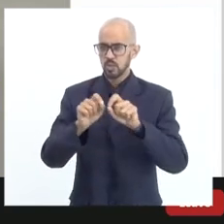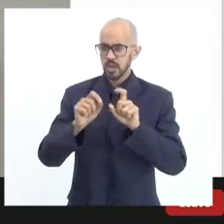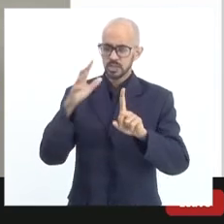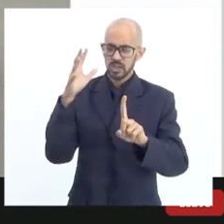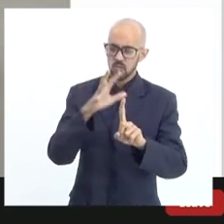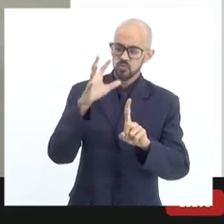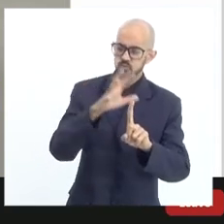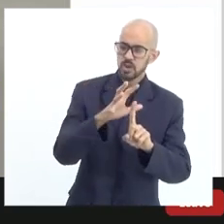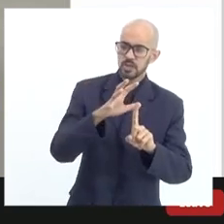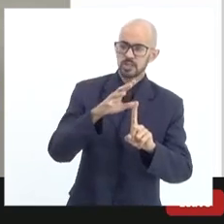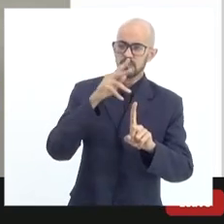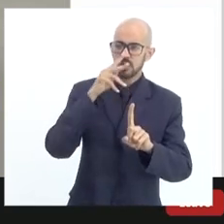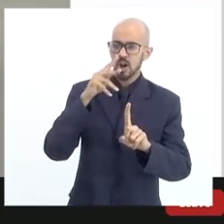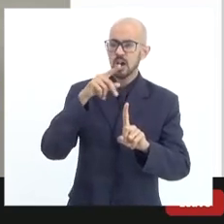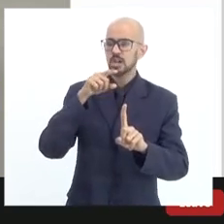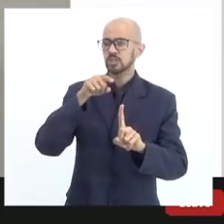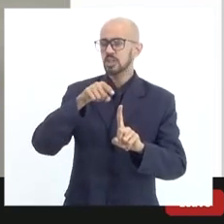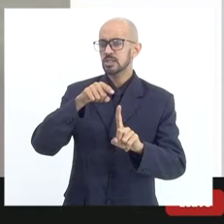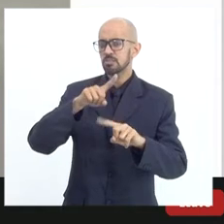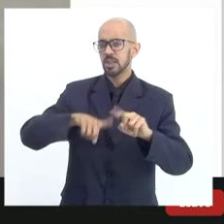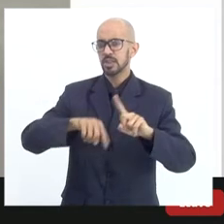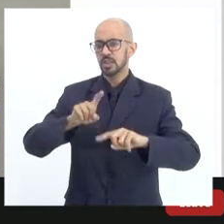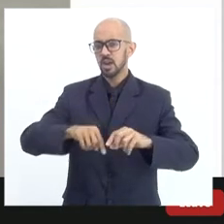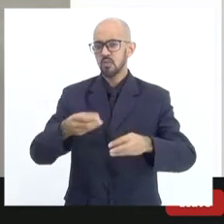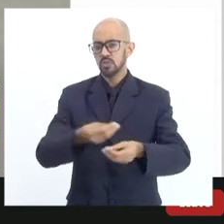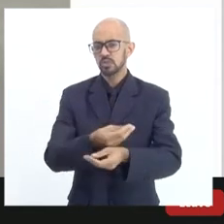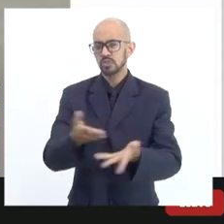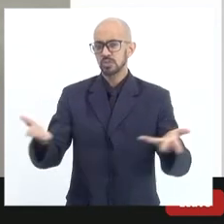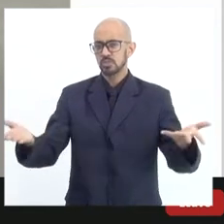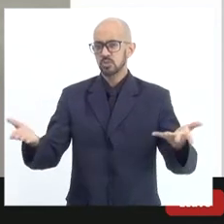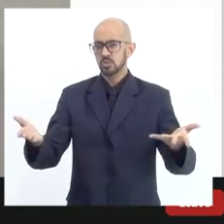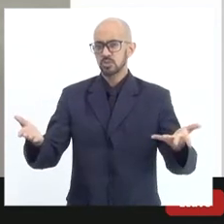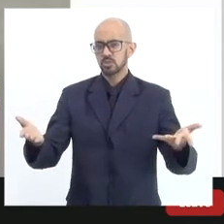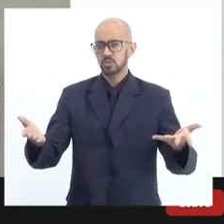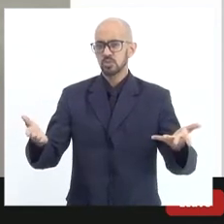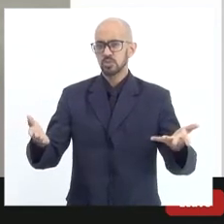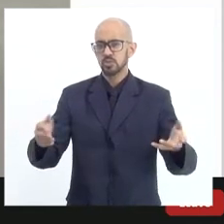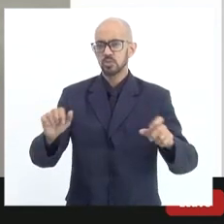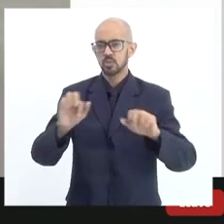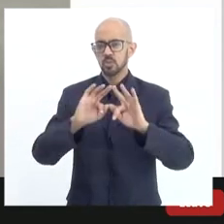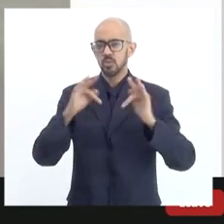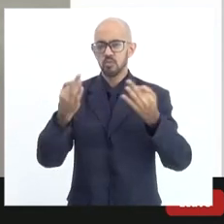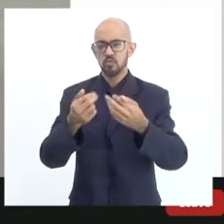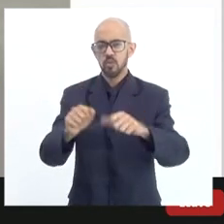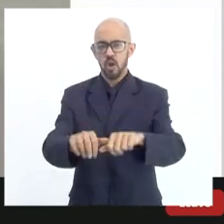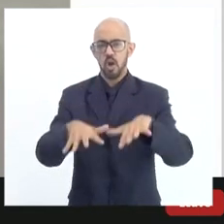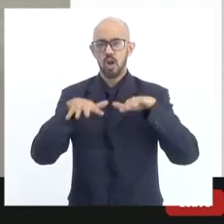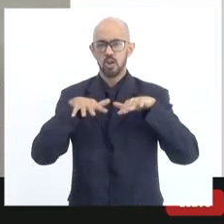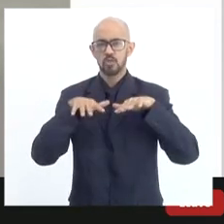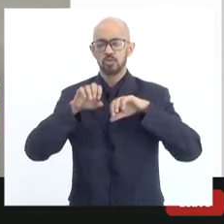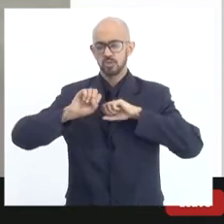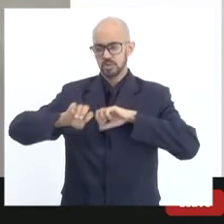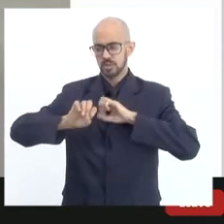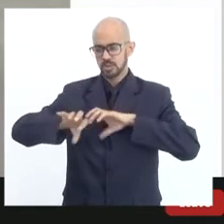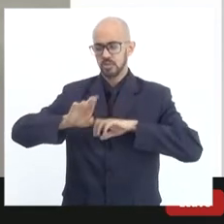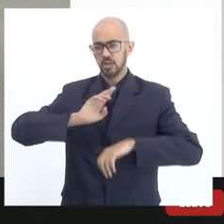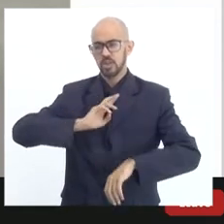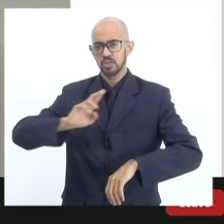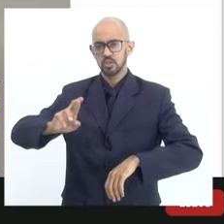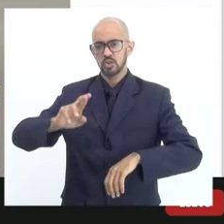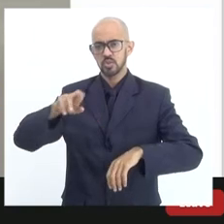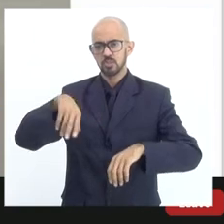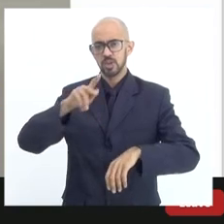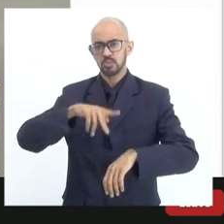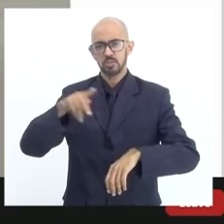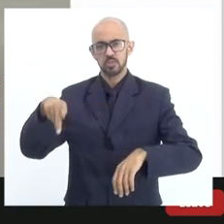atuação, esse material foi distribuído no Fórum de Ensino Religioso para os professores